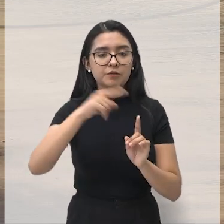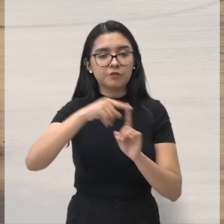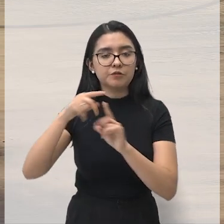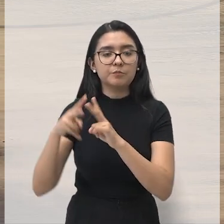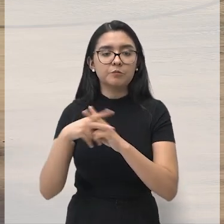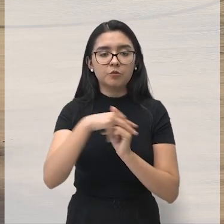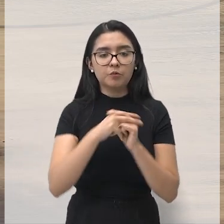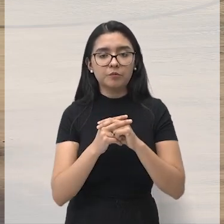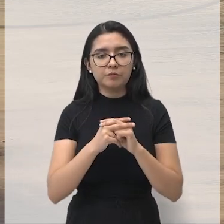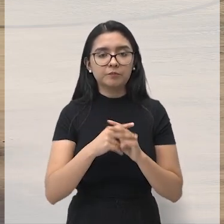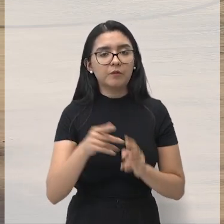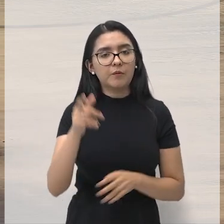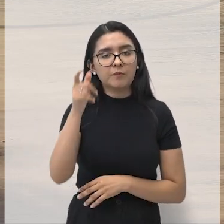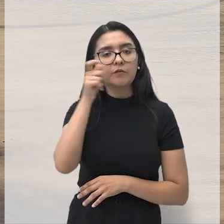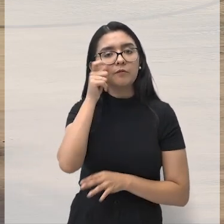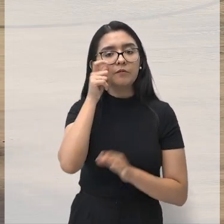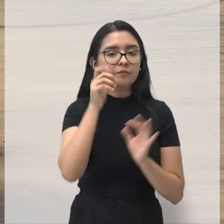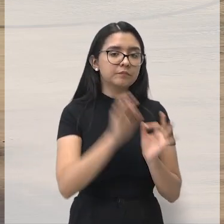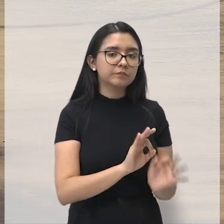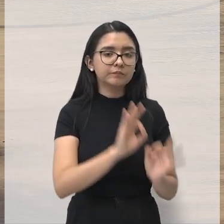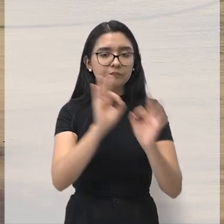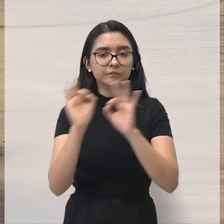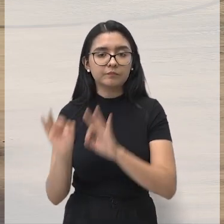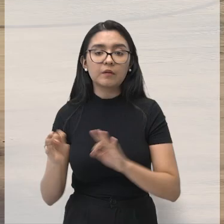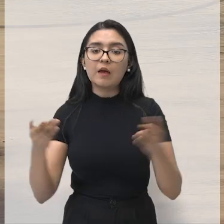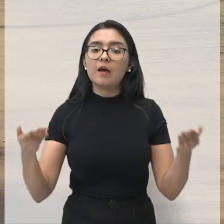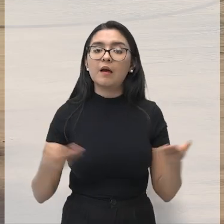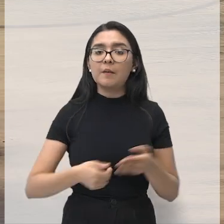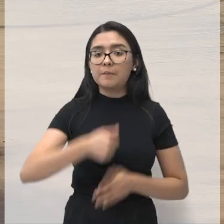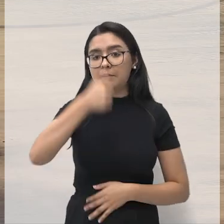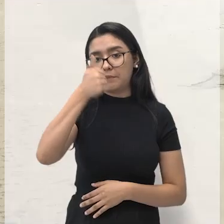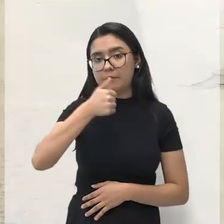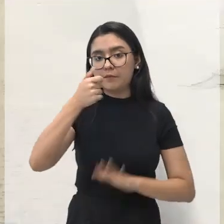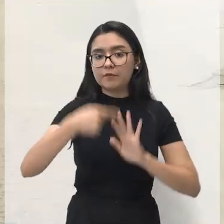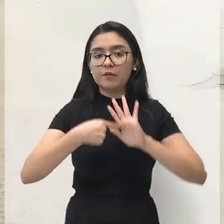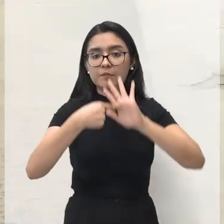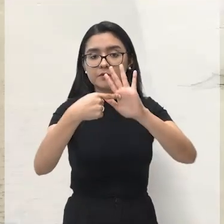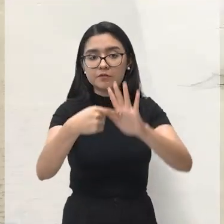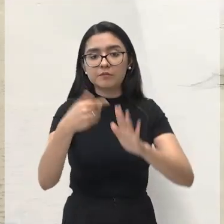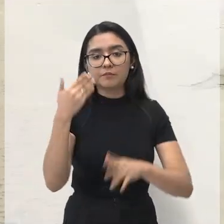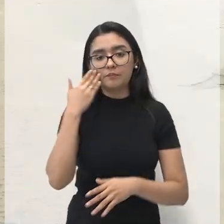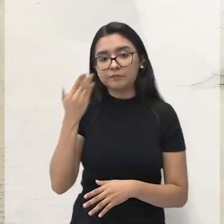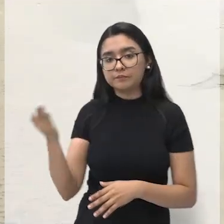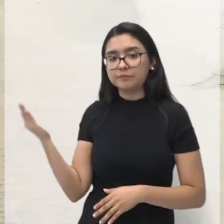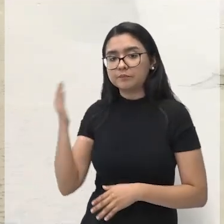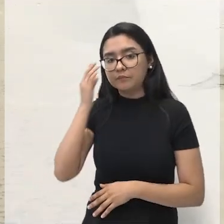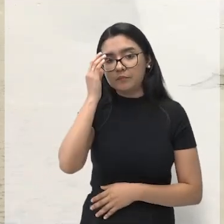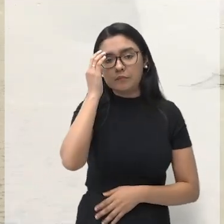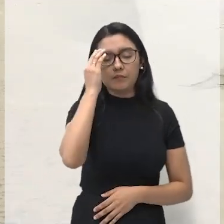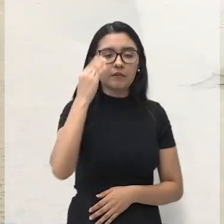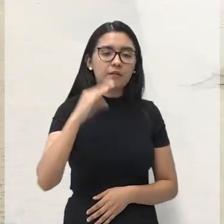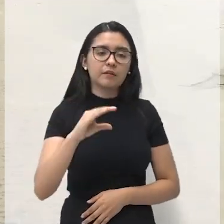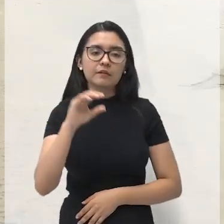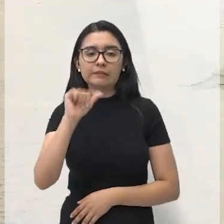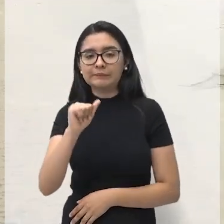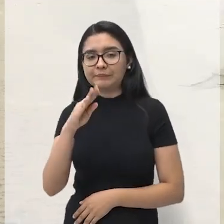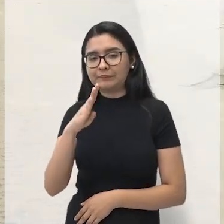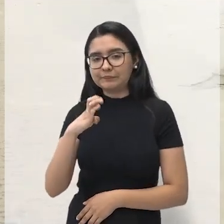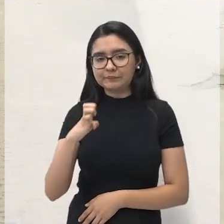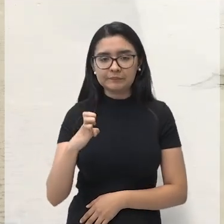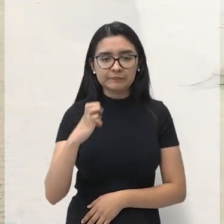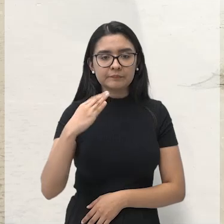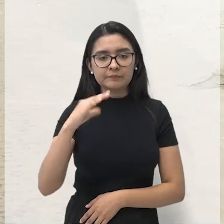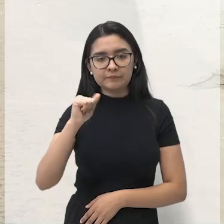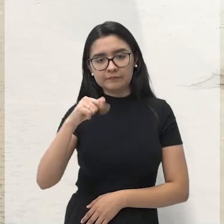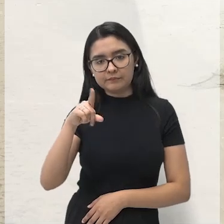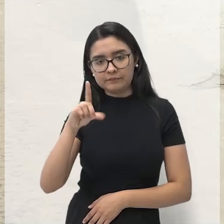marajoara. Vamos ver? Então, a primeira que eu vou demonstrar para vocês, observem aí, é a cabeçada. Olha só